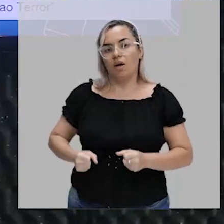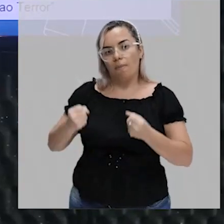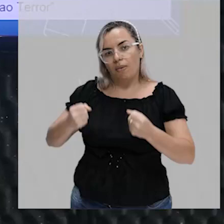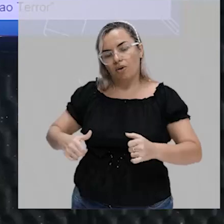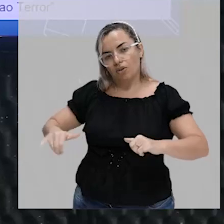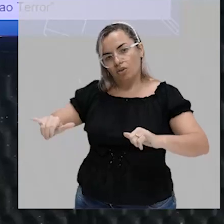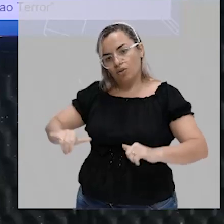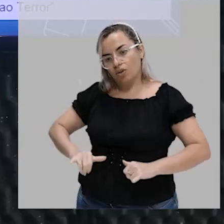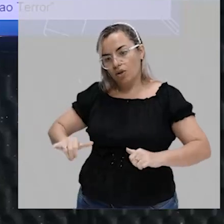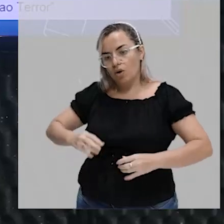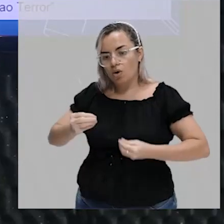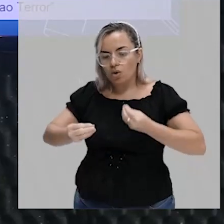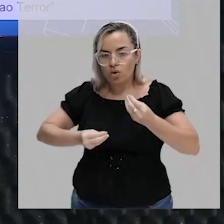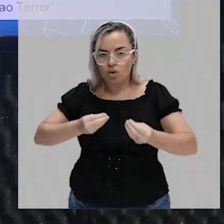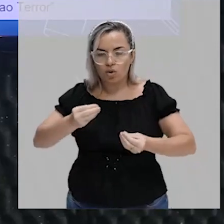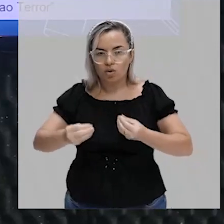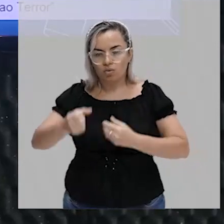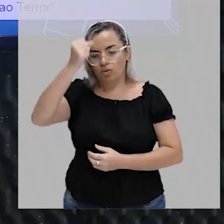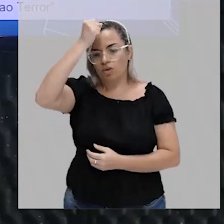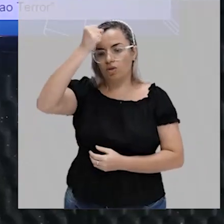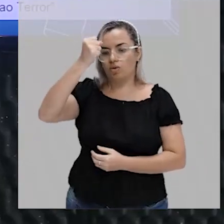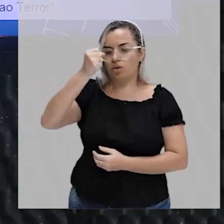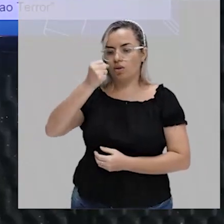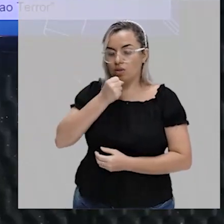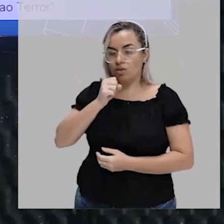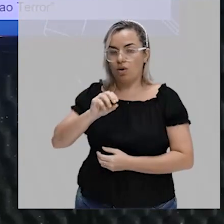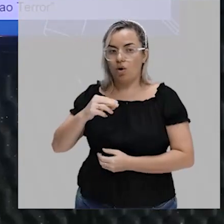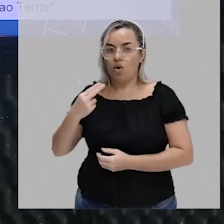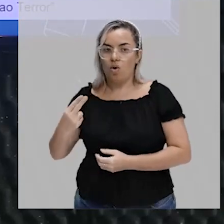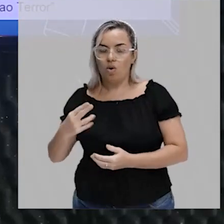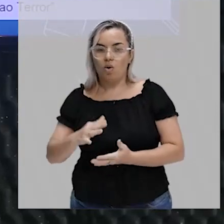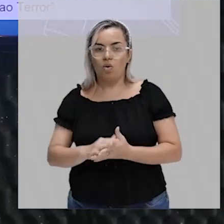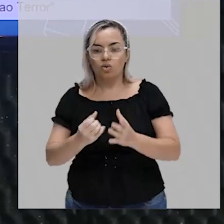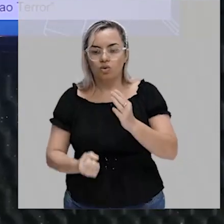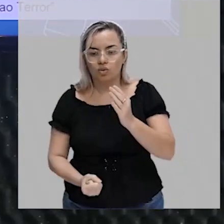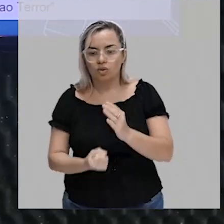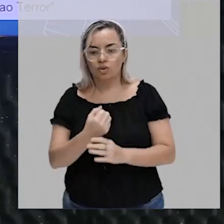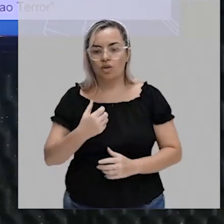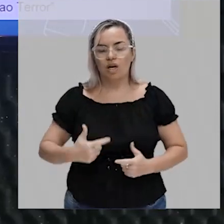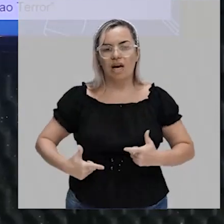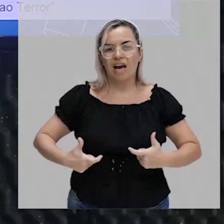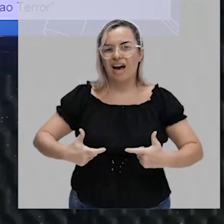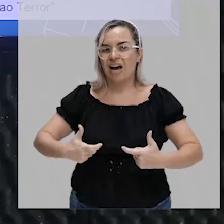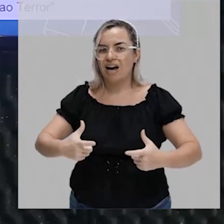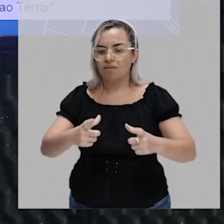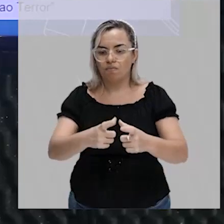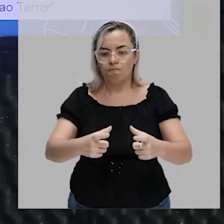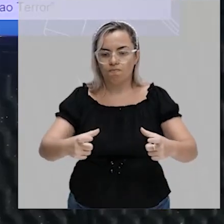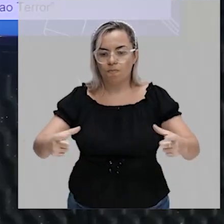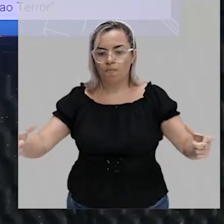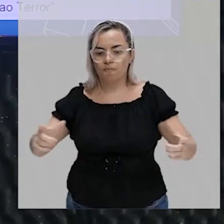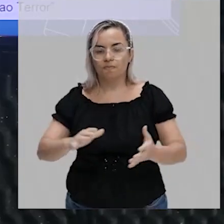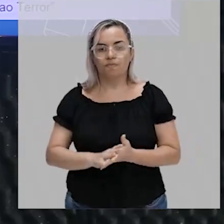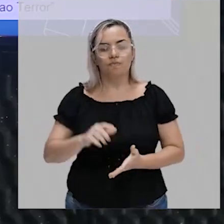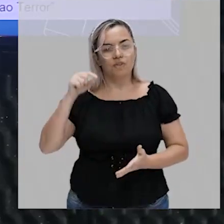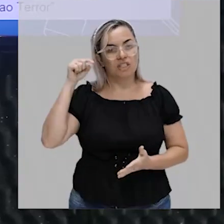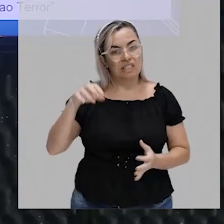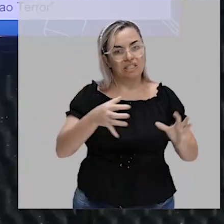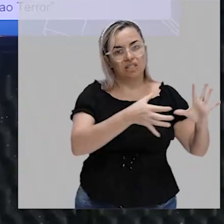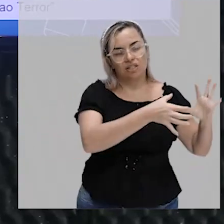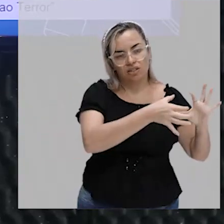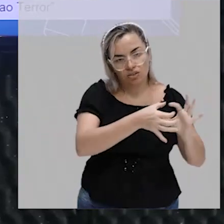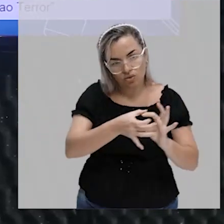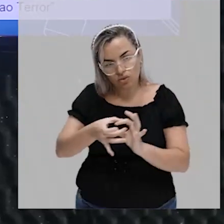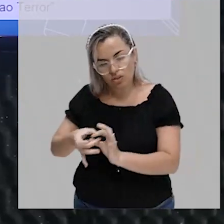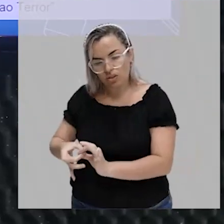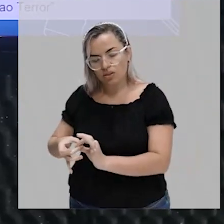produção de armas de destruição em massa. E nesse contexto, os Estados Unidos vão elencar um grupo de países que, segundo os